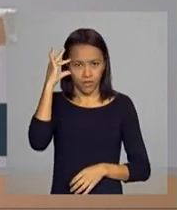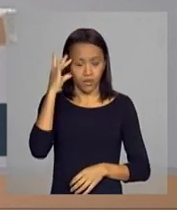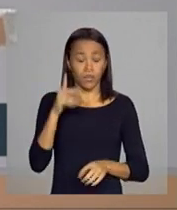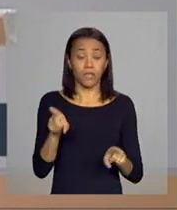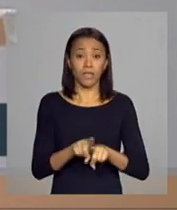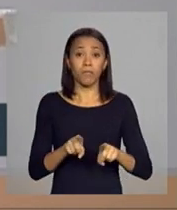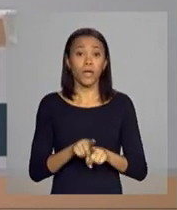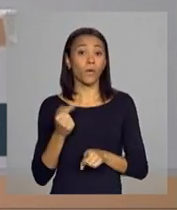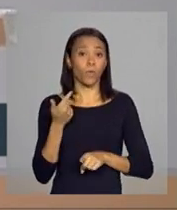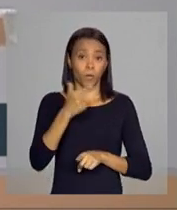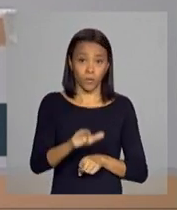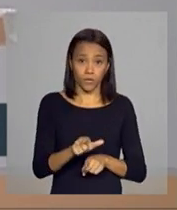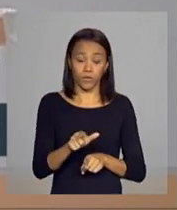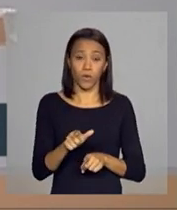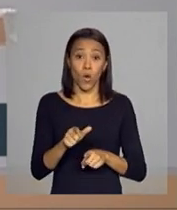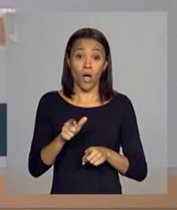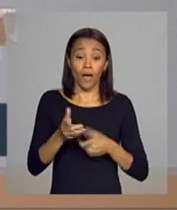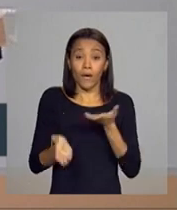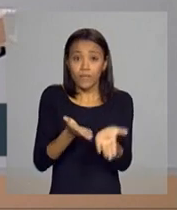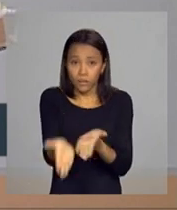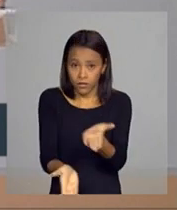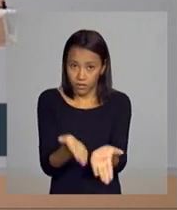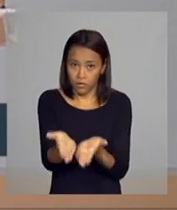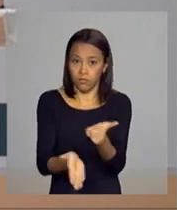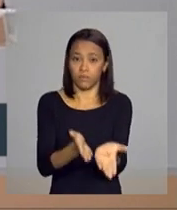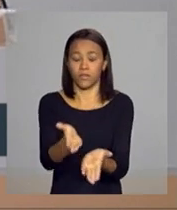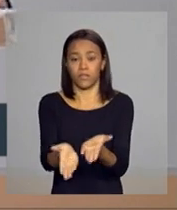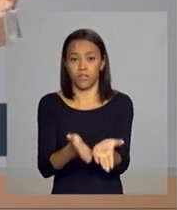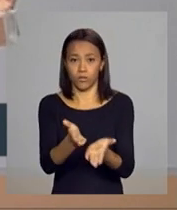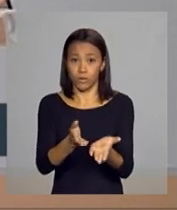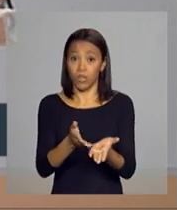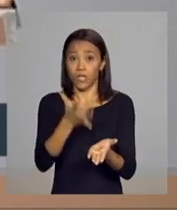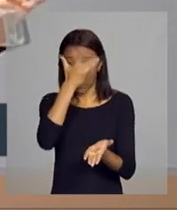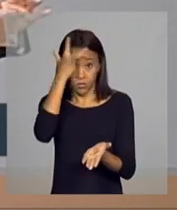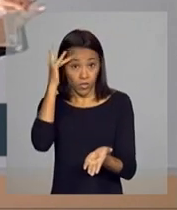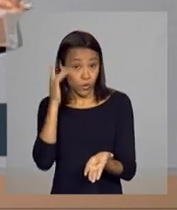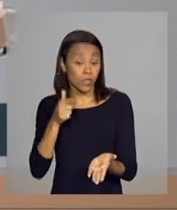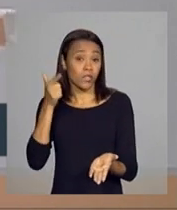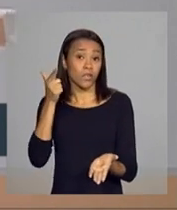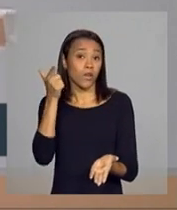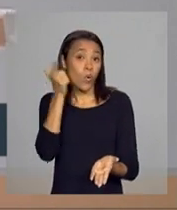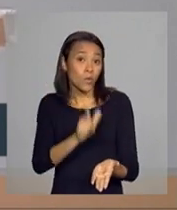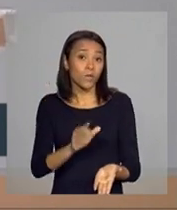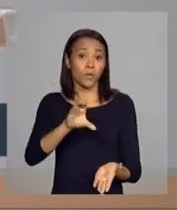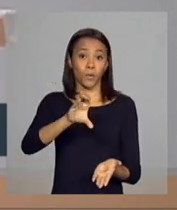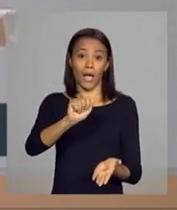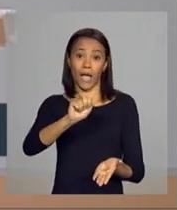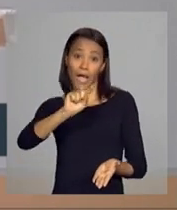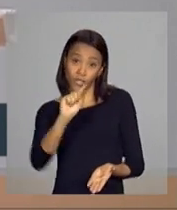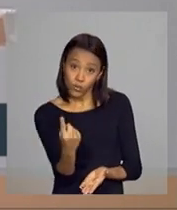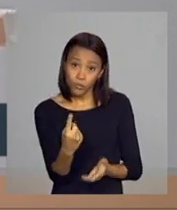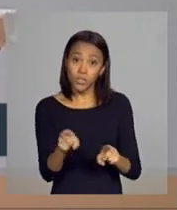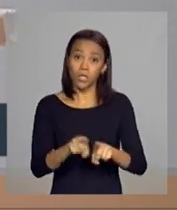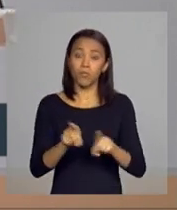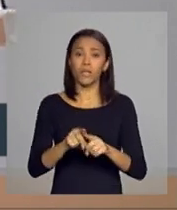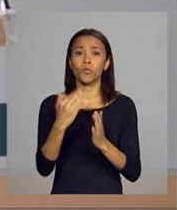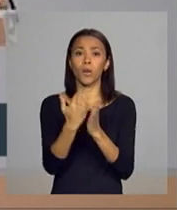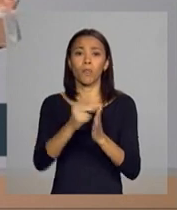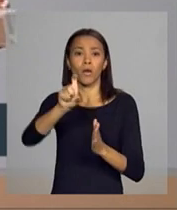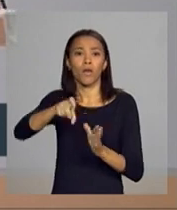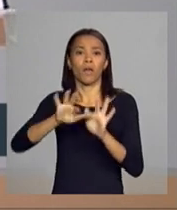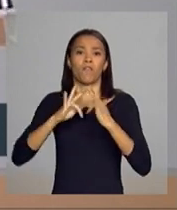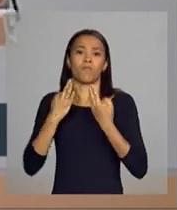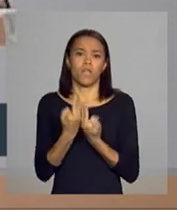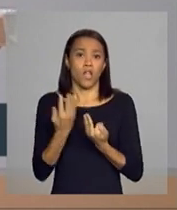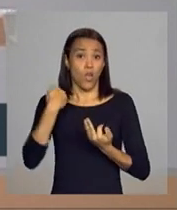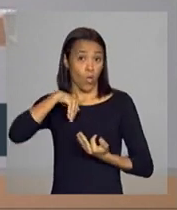relação ao atendimento dos beneficiários do Cadastro Único e do Bolsa Família, quando nós começamos